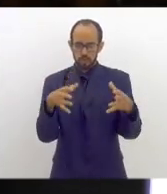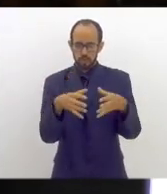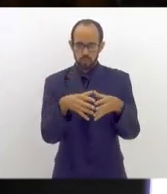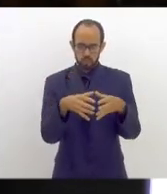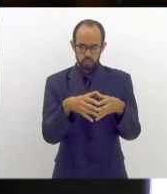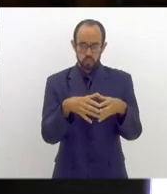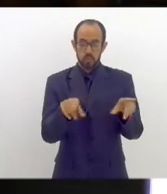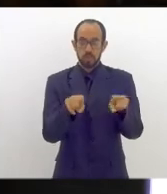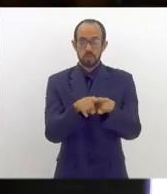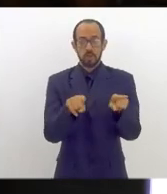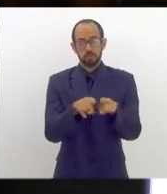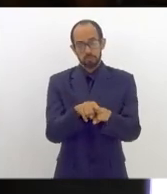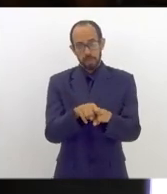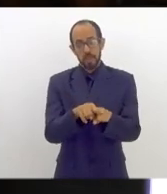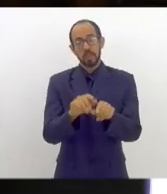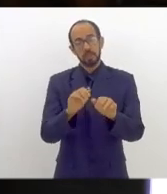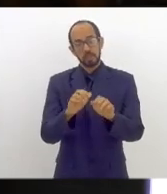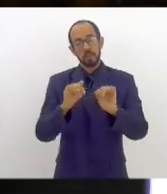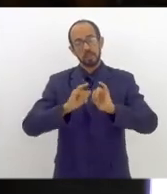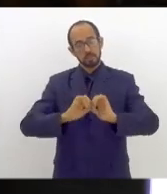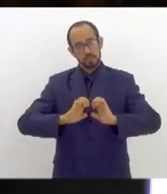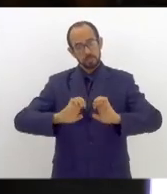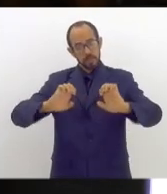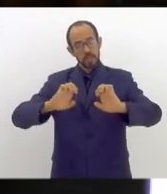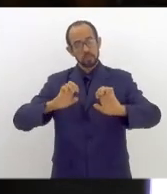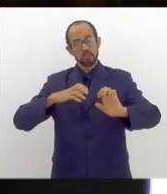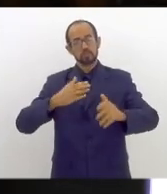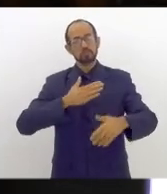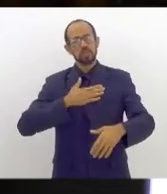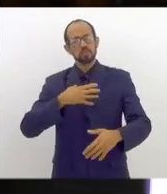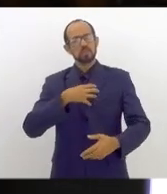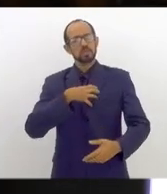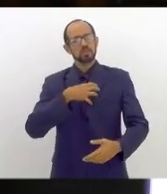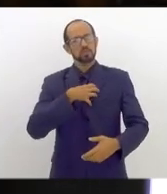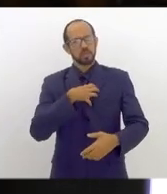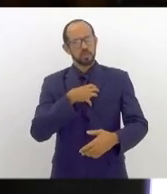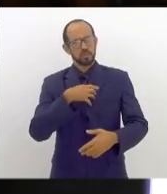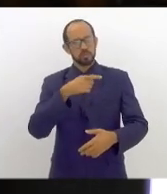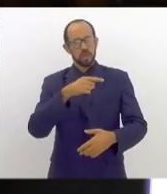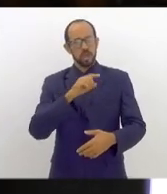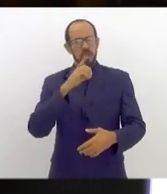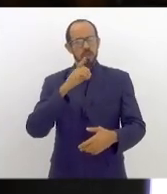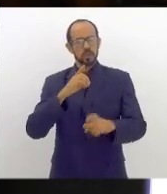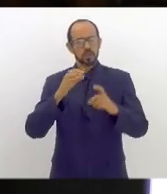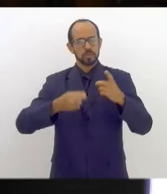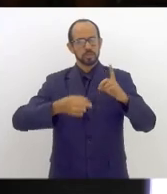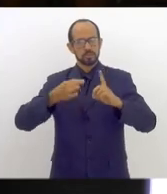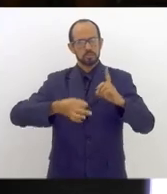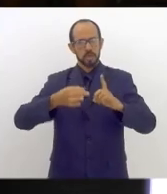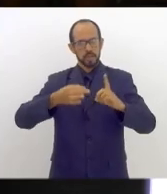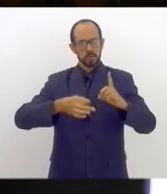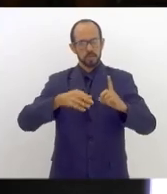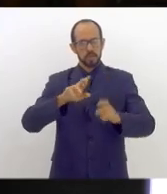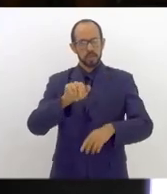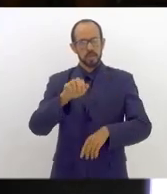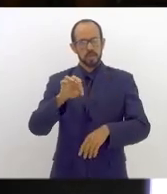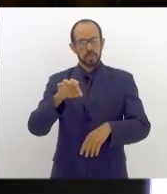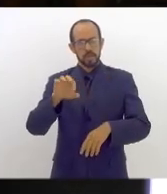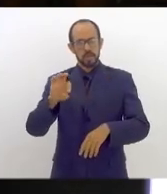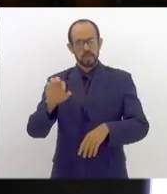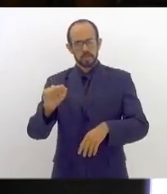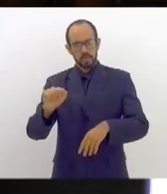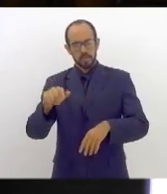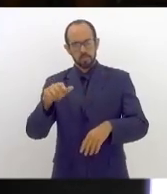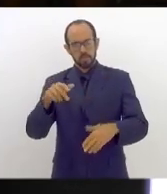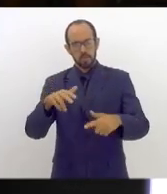aqui Expresso os meus sentimentos a desembargadora Renata França que não pode vir em razão